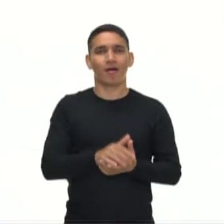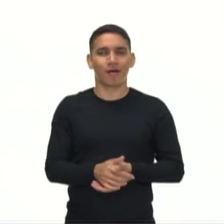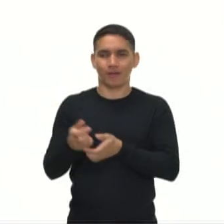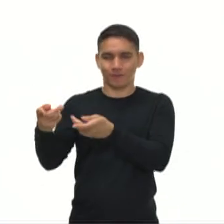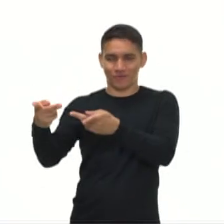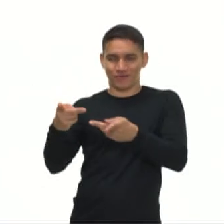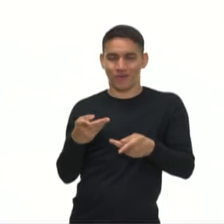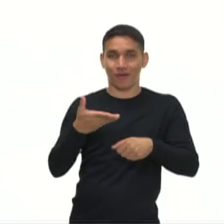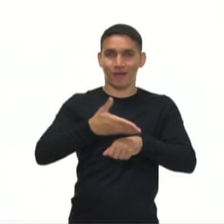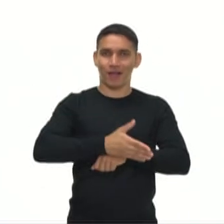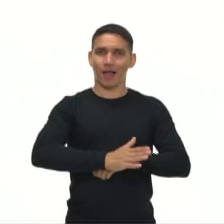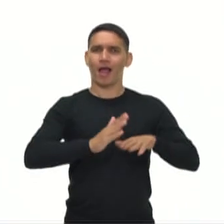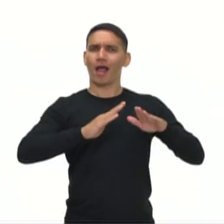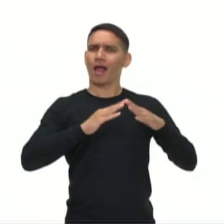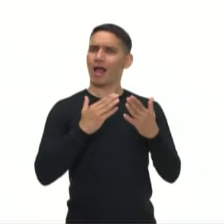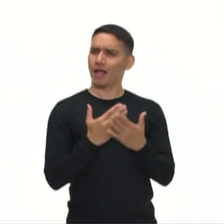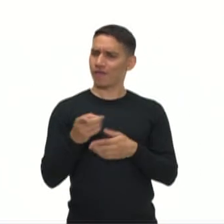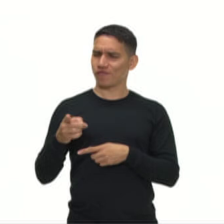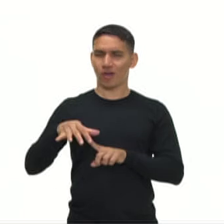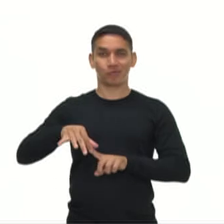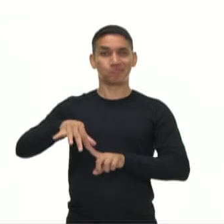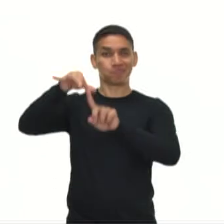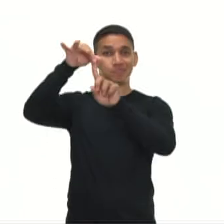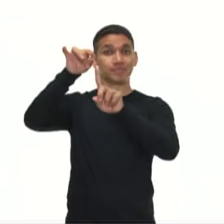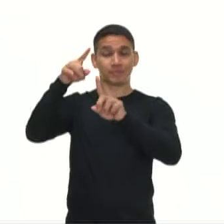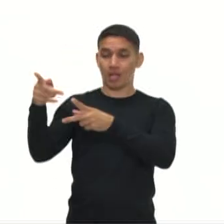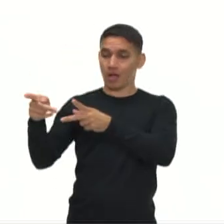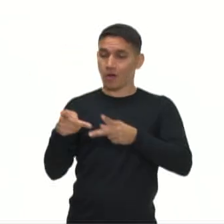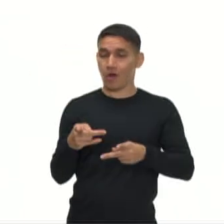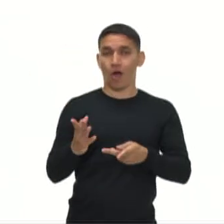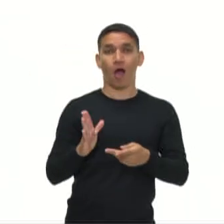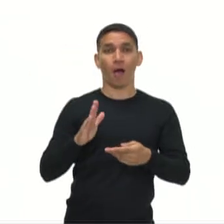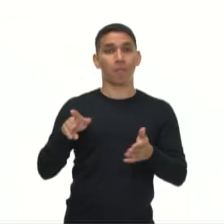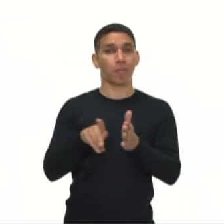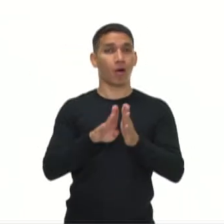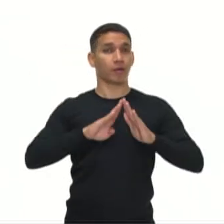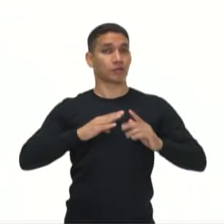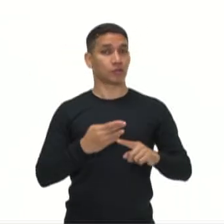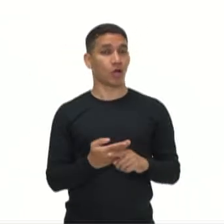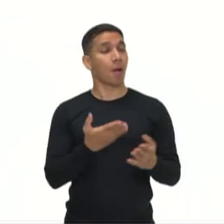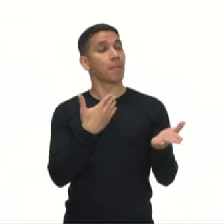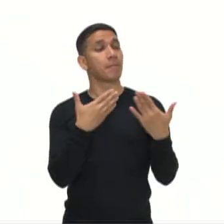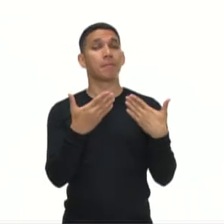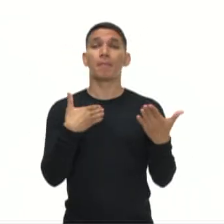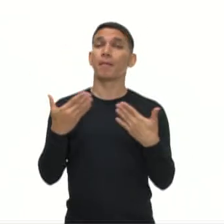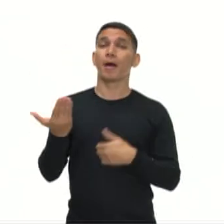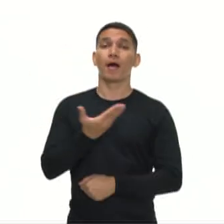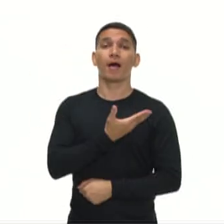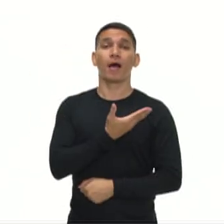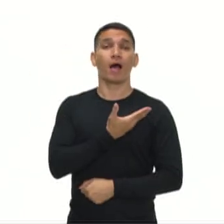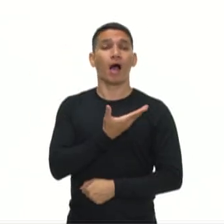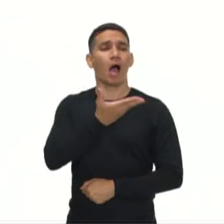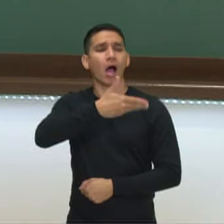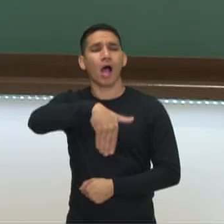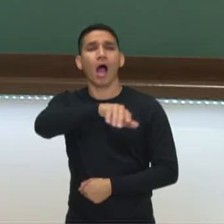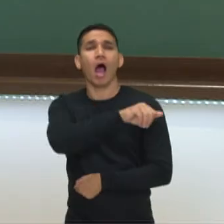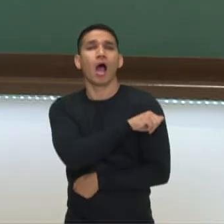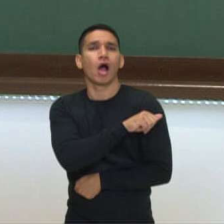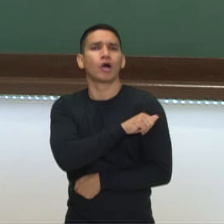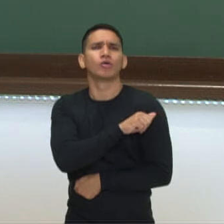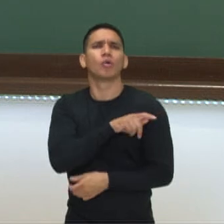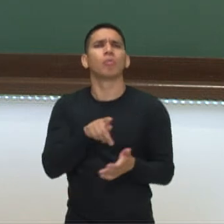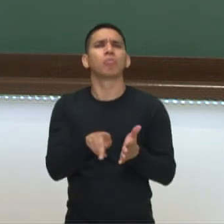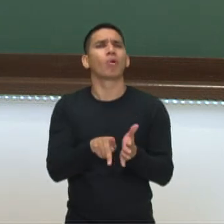sua escola, você se destacou e você foi convidado pela sua escola para conversar com os alunos do ensino fundamental